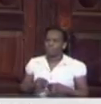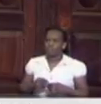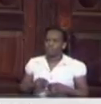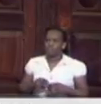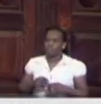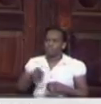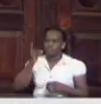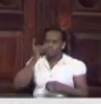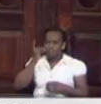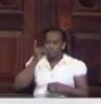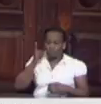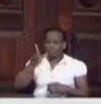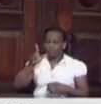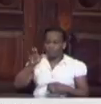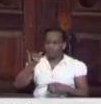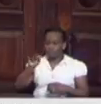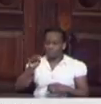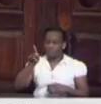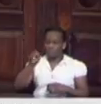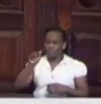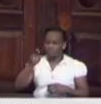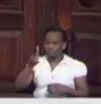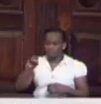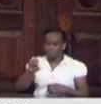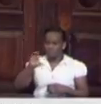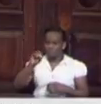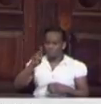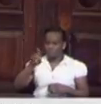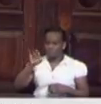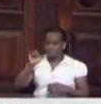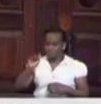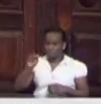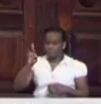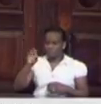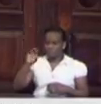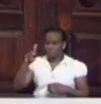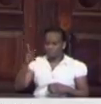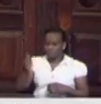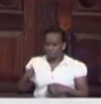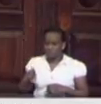o deputado Luiz Paulo Correia da Rocha.